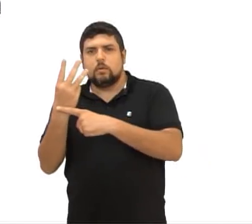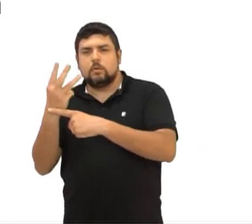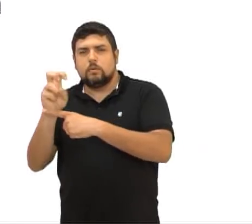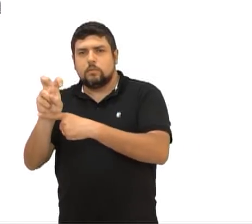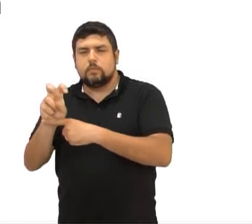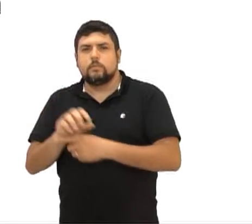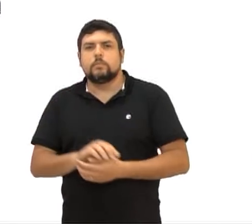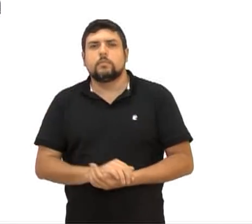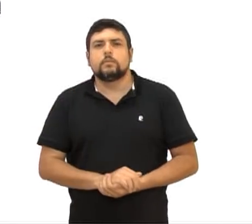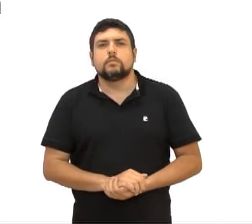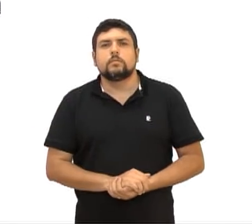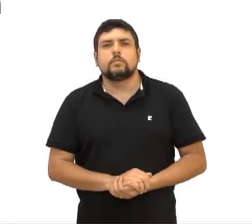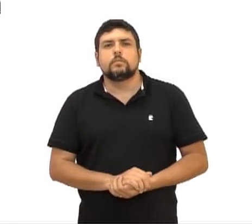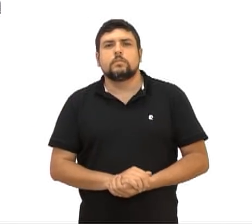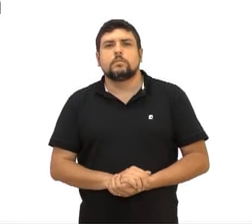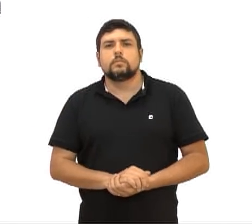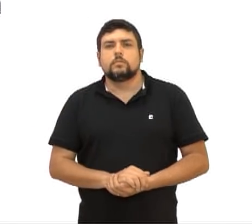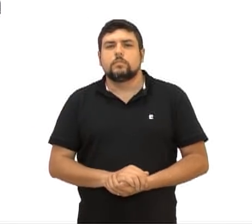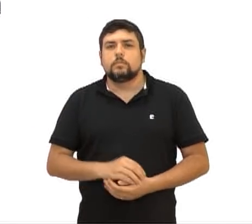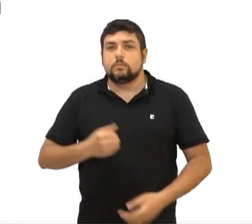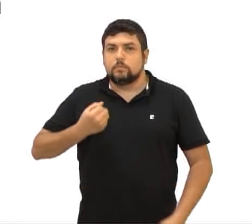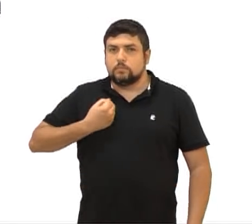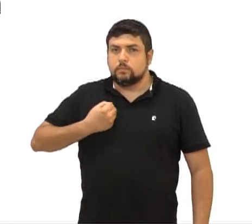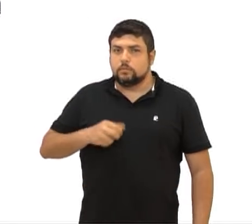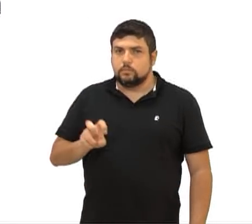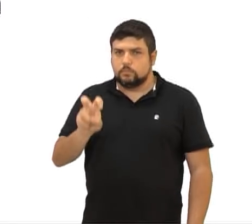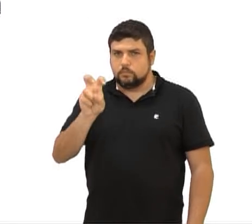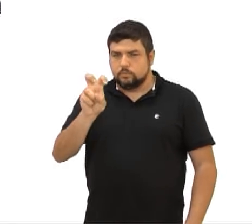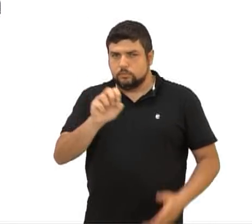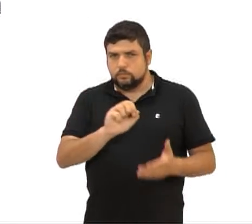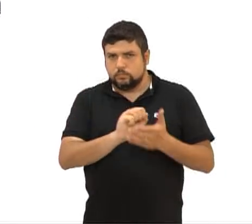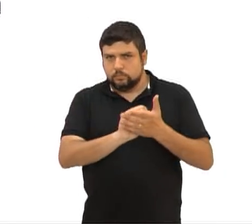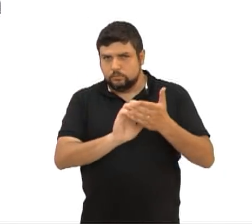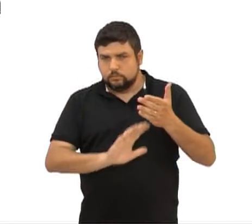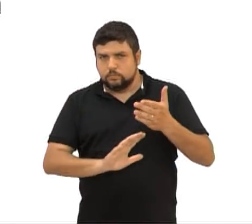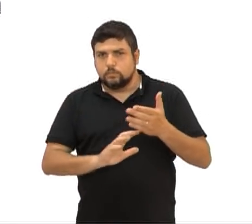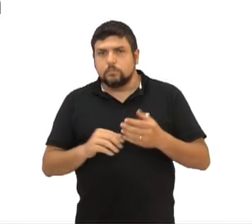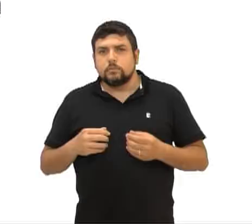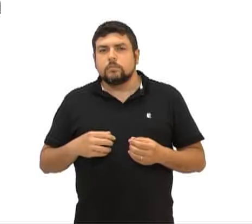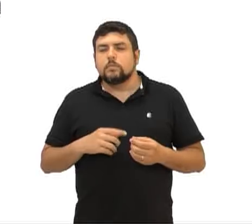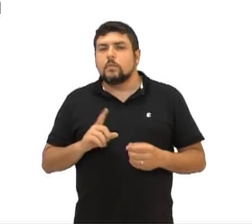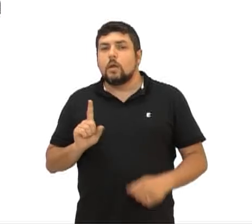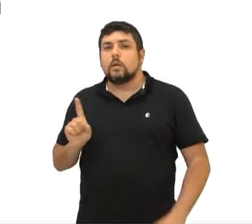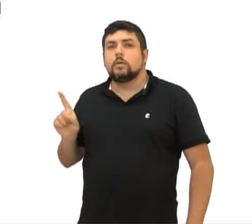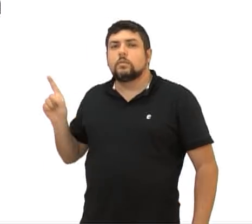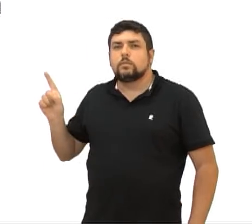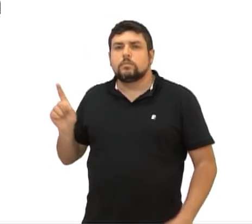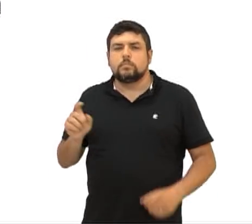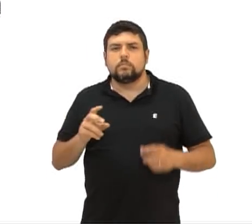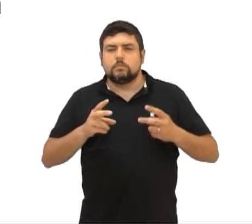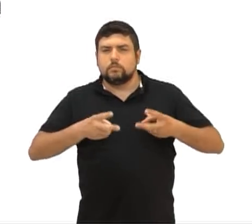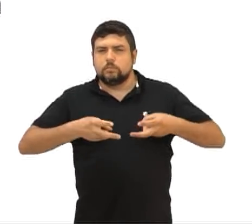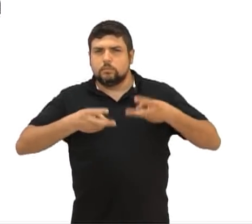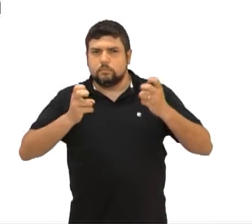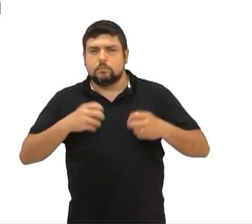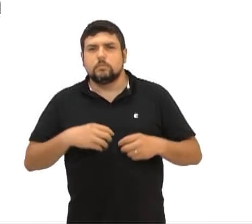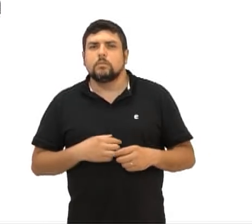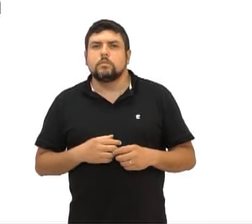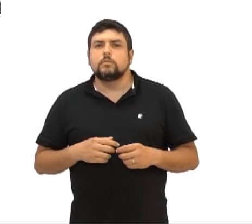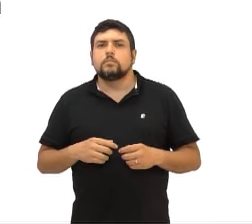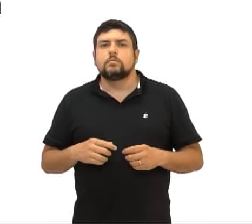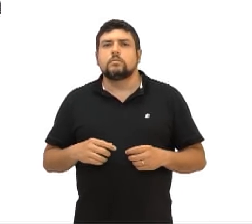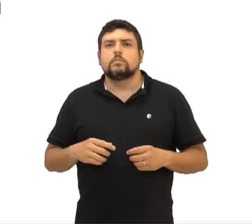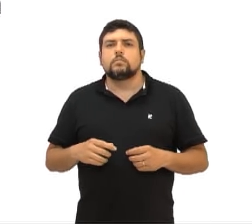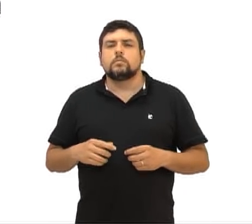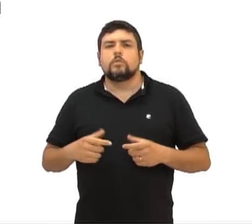No exercício 5, nós vamos tentar identificar em uma distribuidora de combustível,